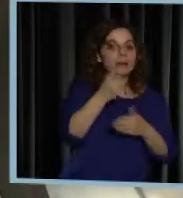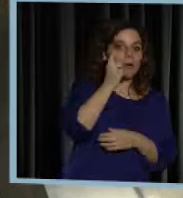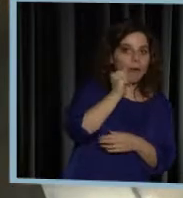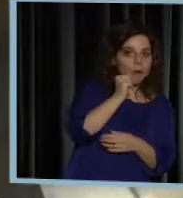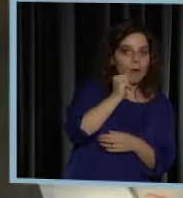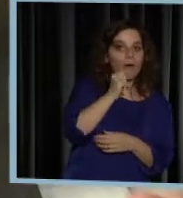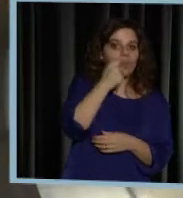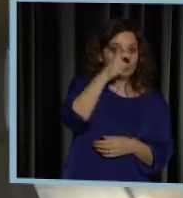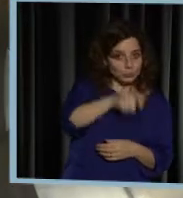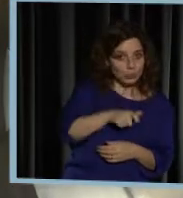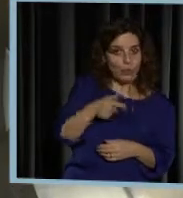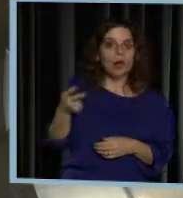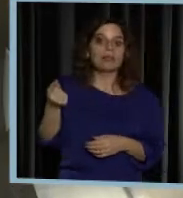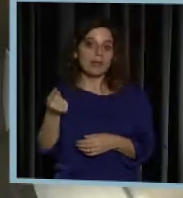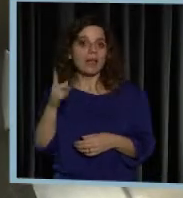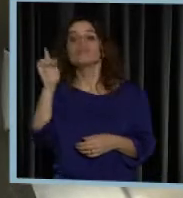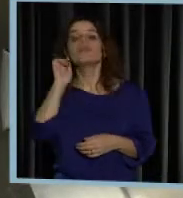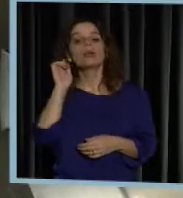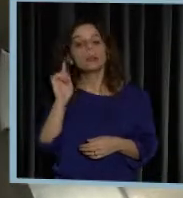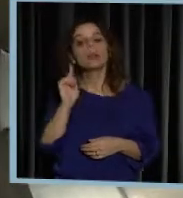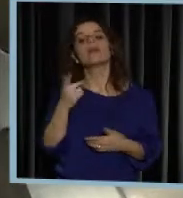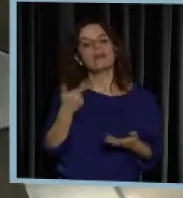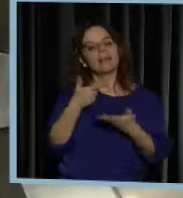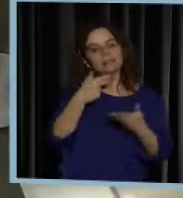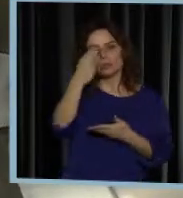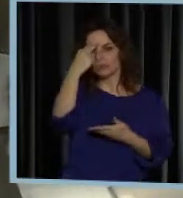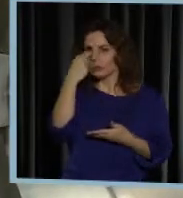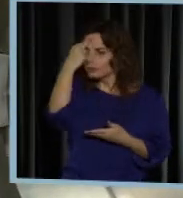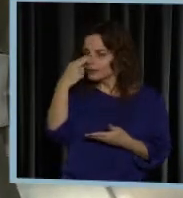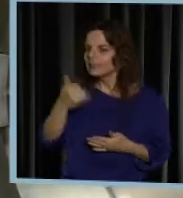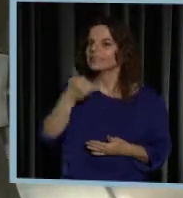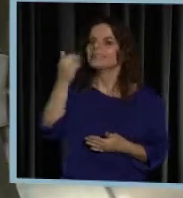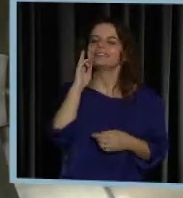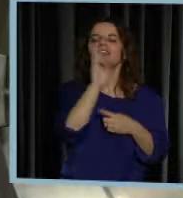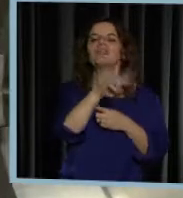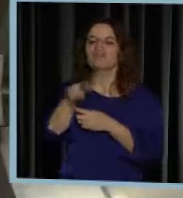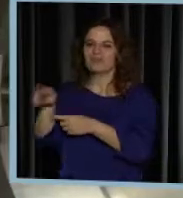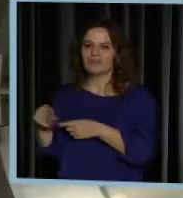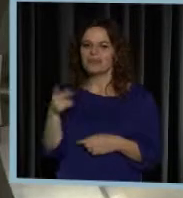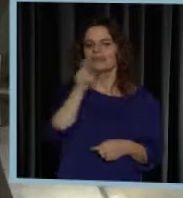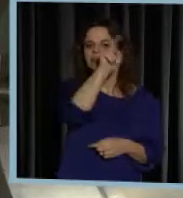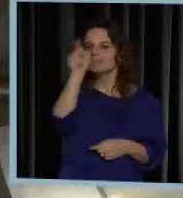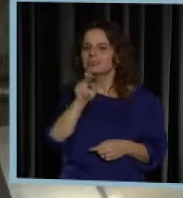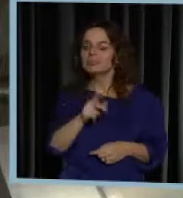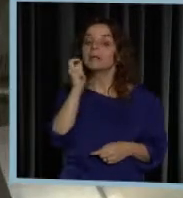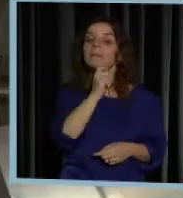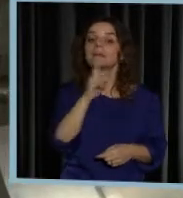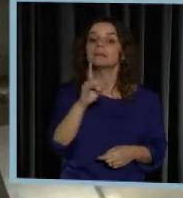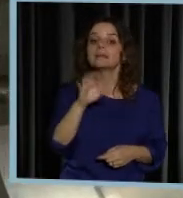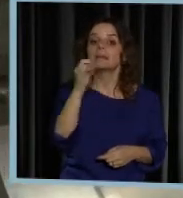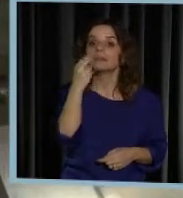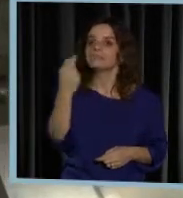homem com o dinheiro, com o valor, esta relação histórica. E de história vamos falar já a seguir no Fugas. Vamos recordar o maio